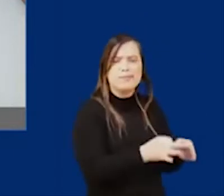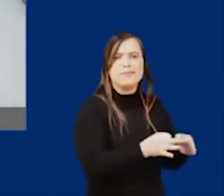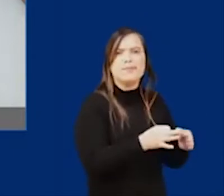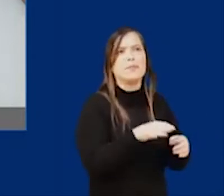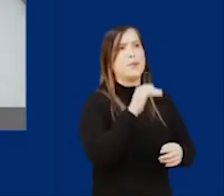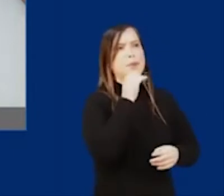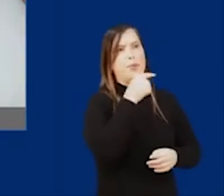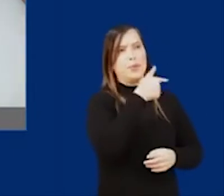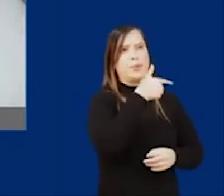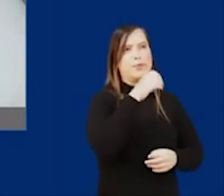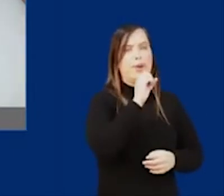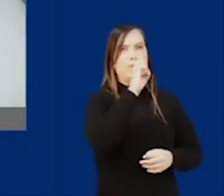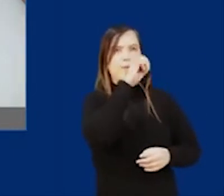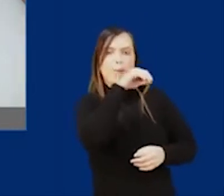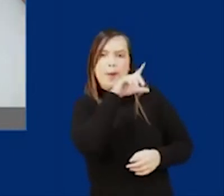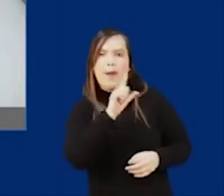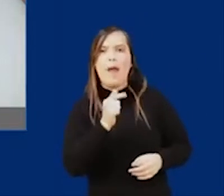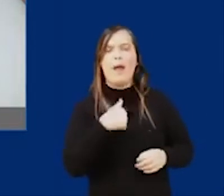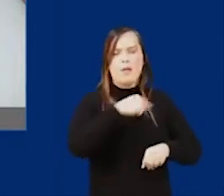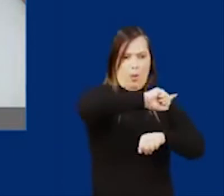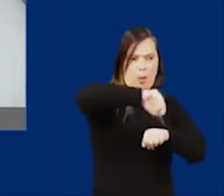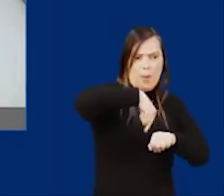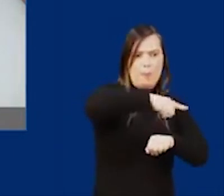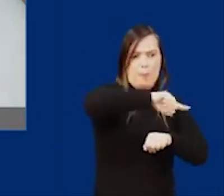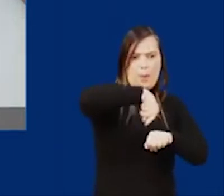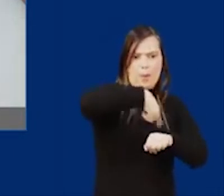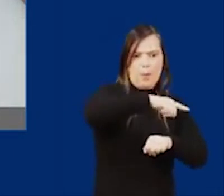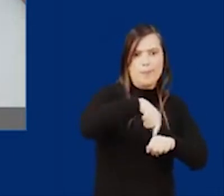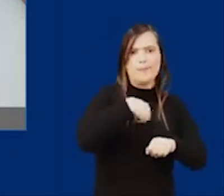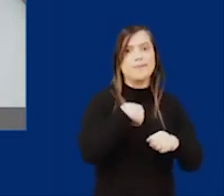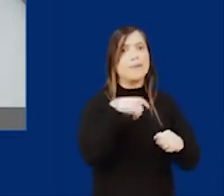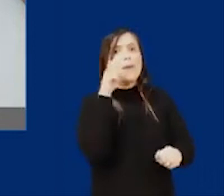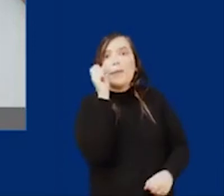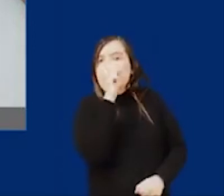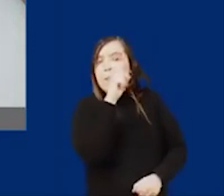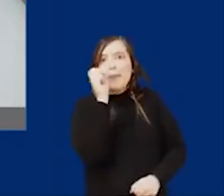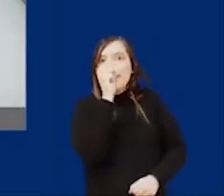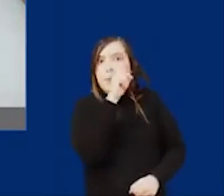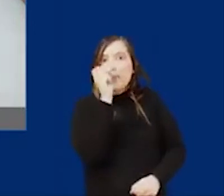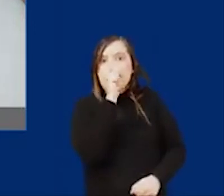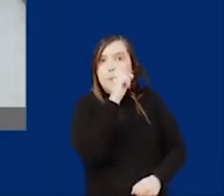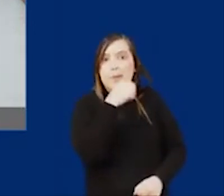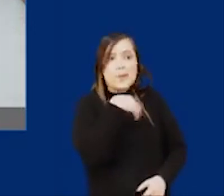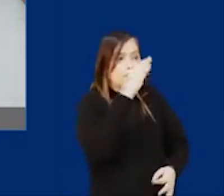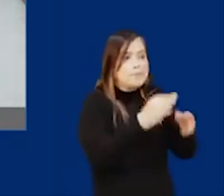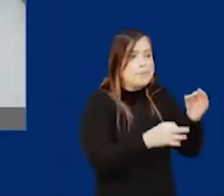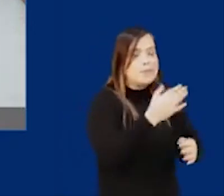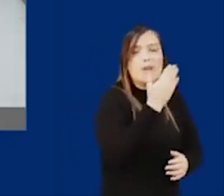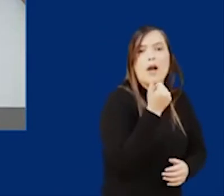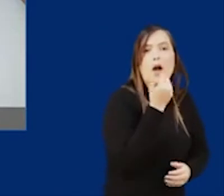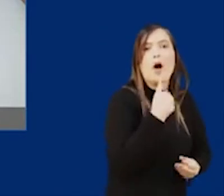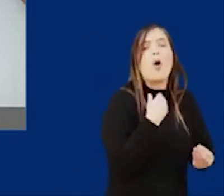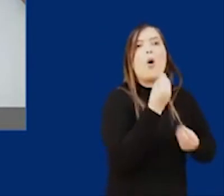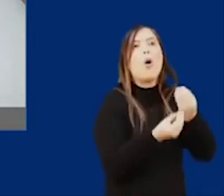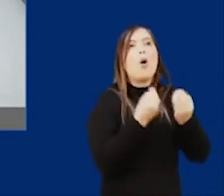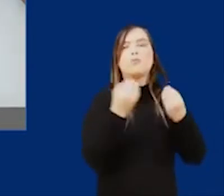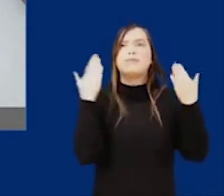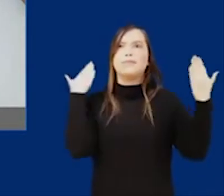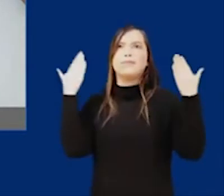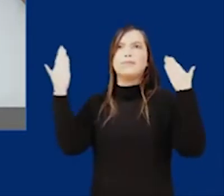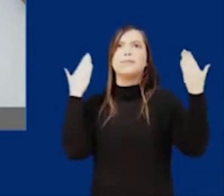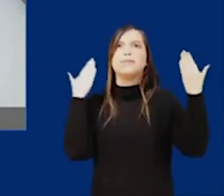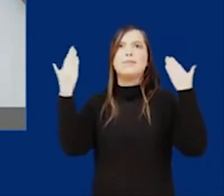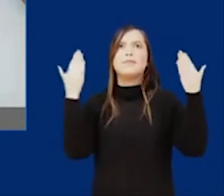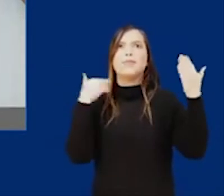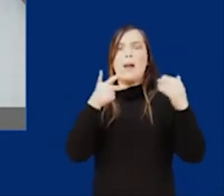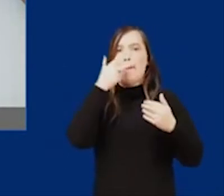200 mililitros de tanto e tanto horas, esse é o mito da precisão da alimentação, como se ela fosse um tubo de ensaio, não é